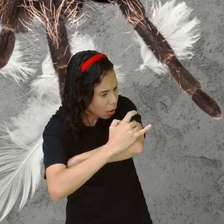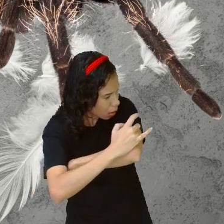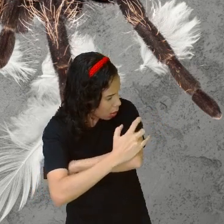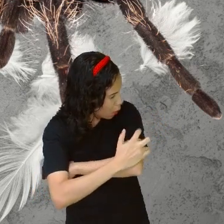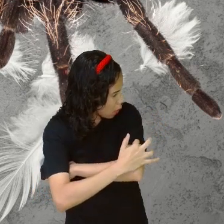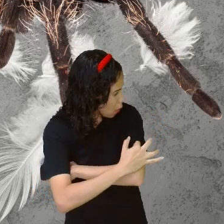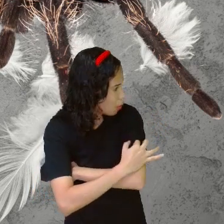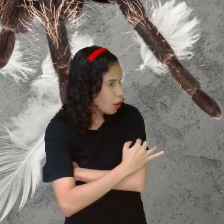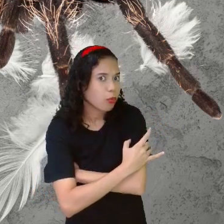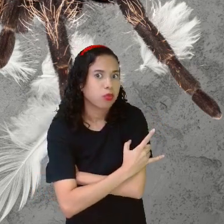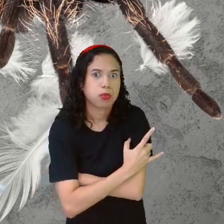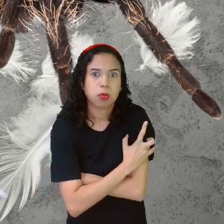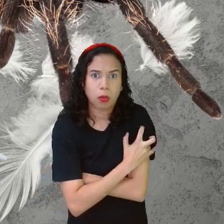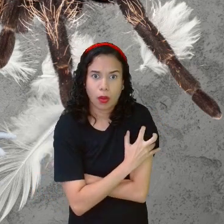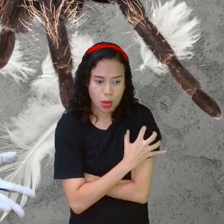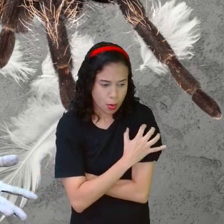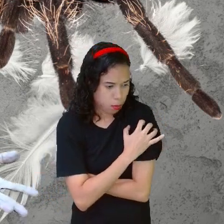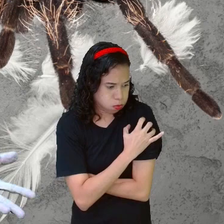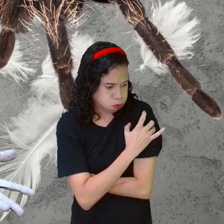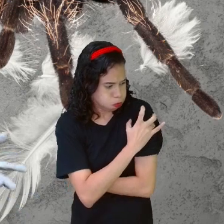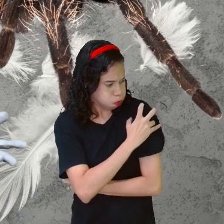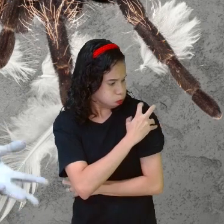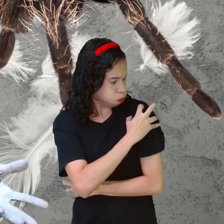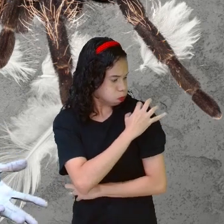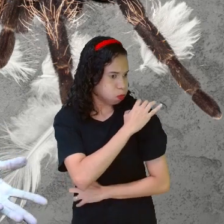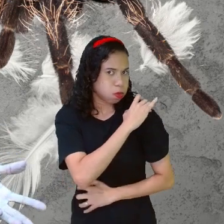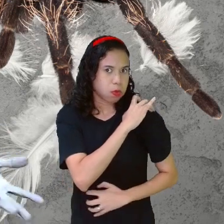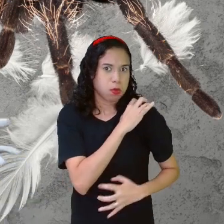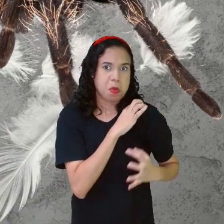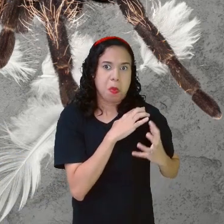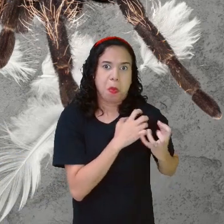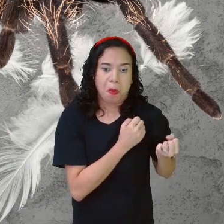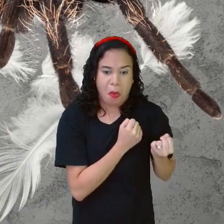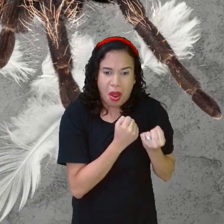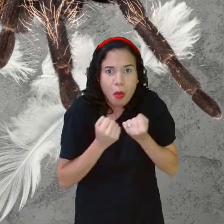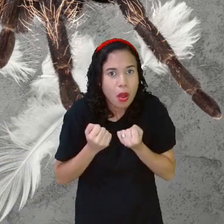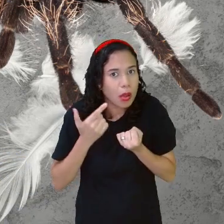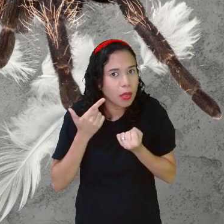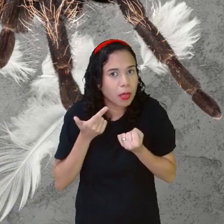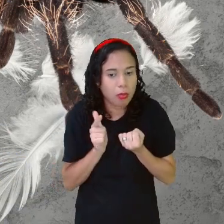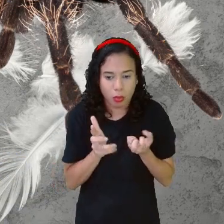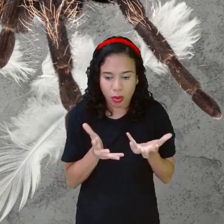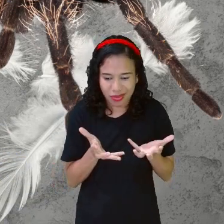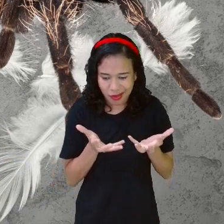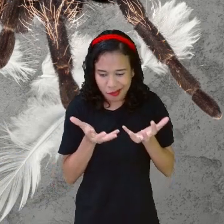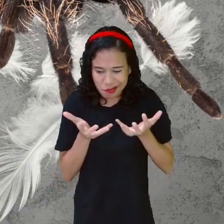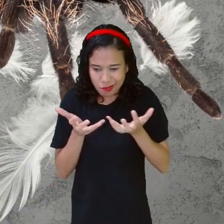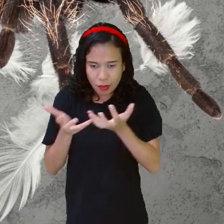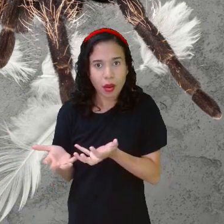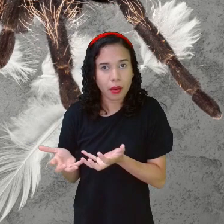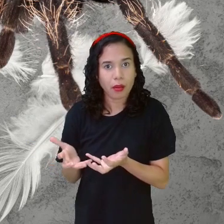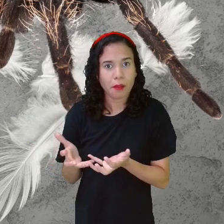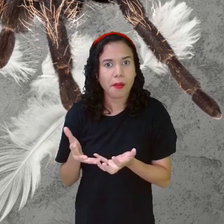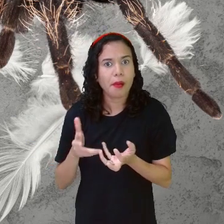peludas. Ele estava tão inchado e pesado, quase não conseguia mover sua